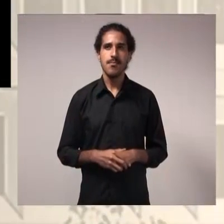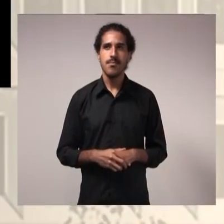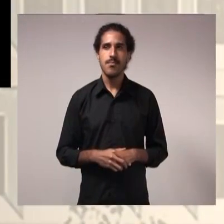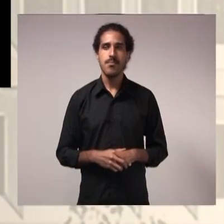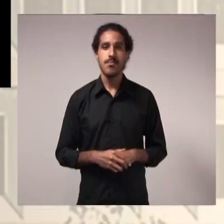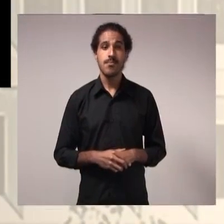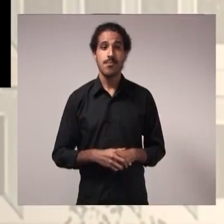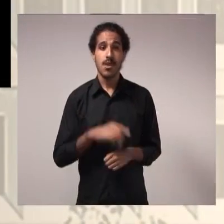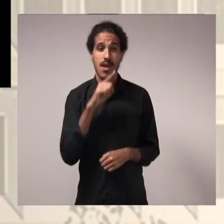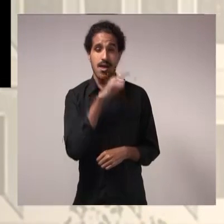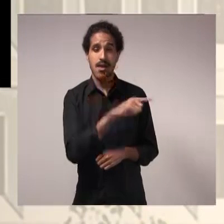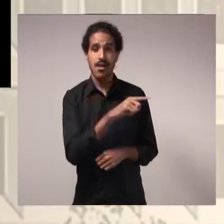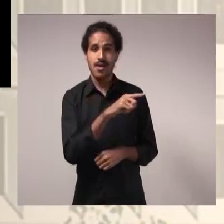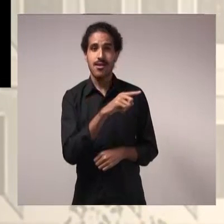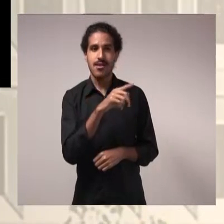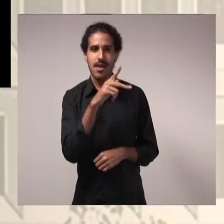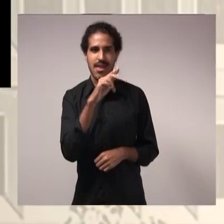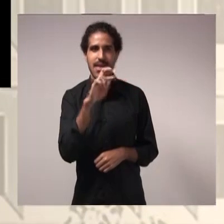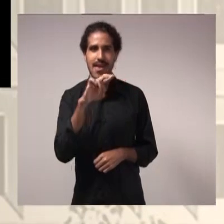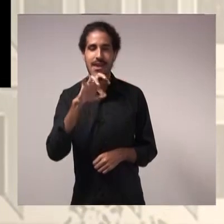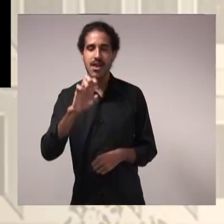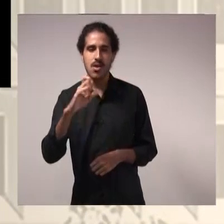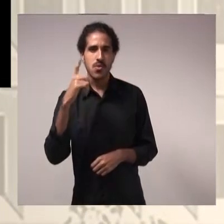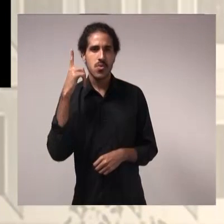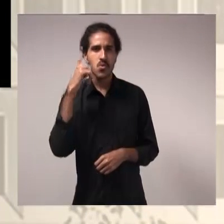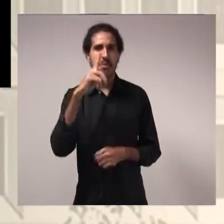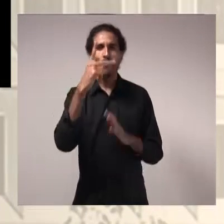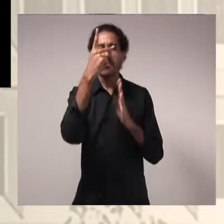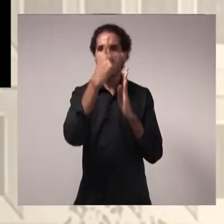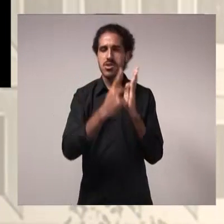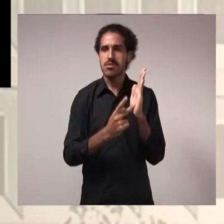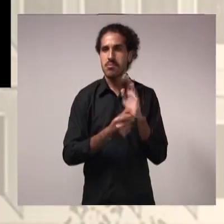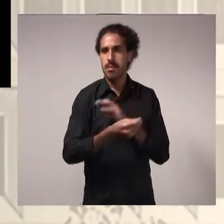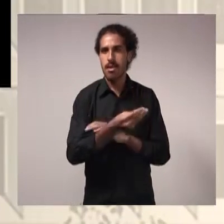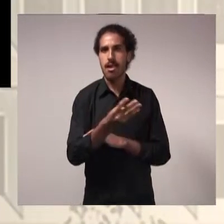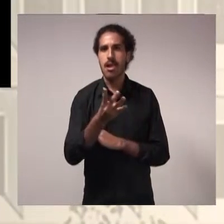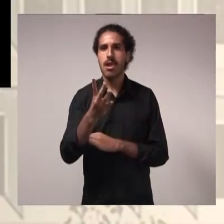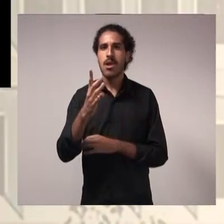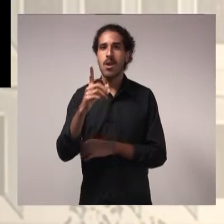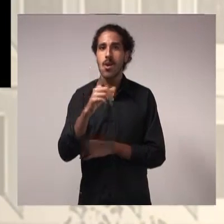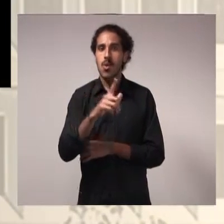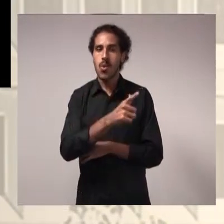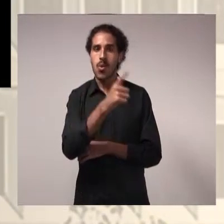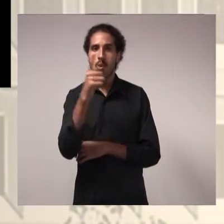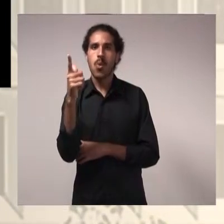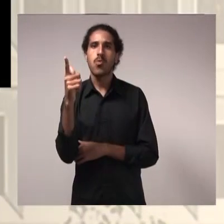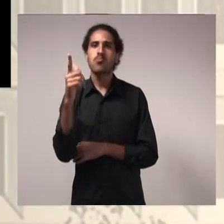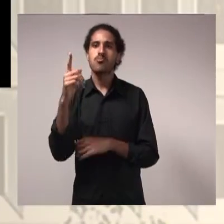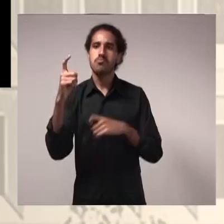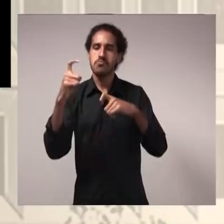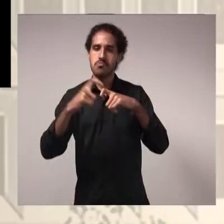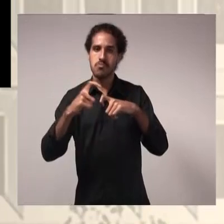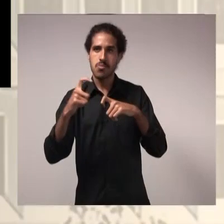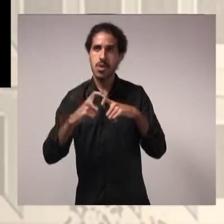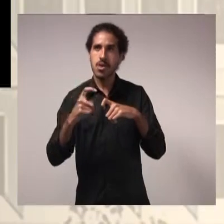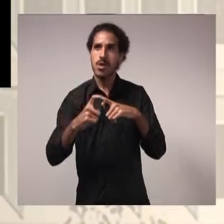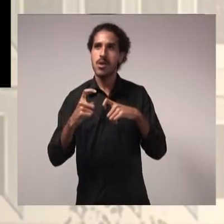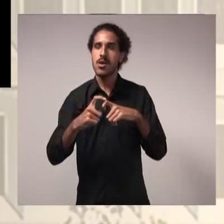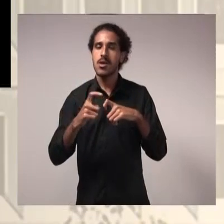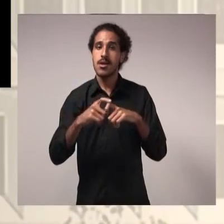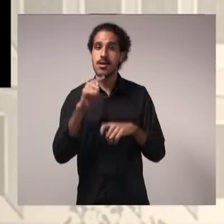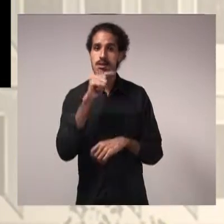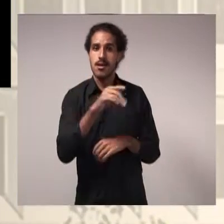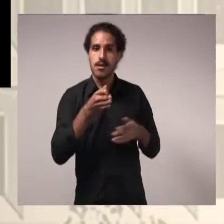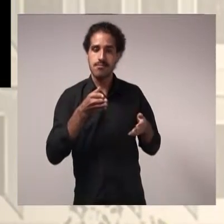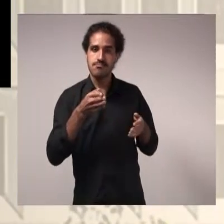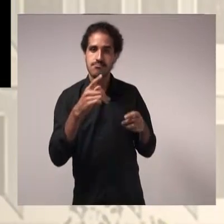O Queré também fez vários outros projetos, dentre eles essa clínica lá na